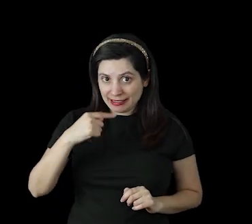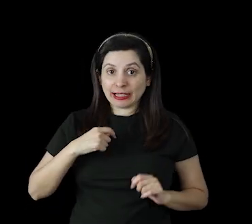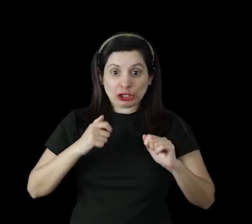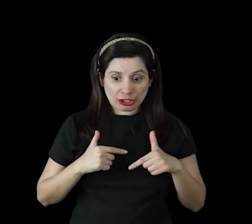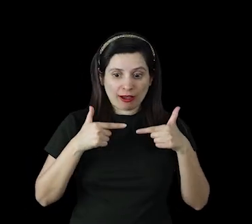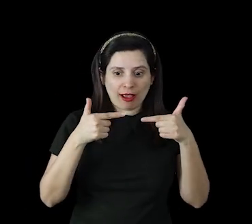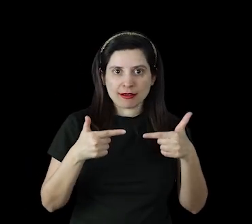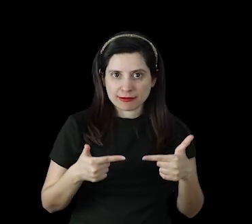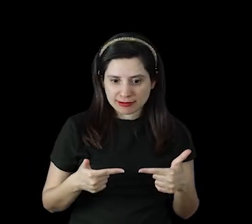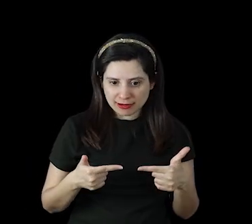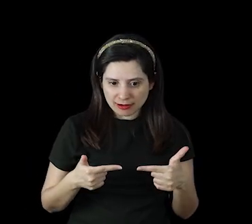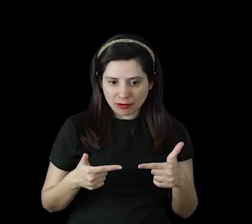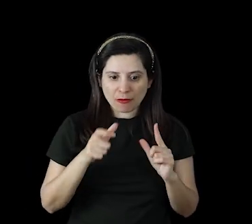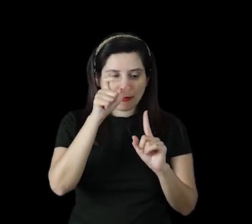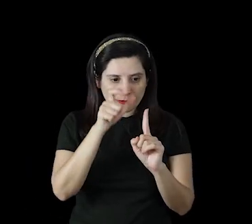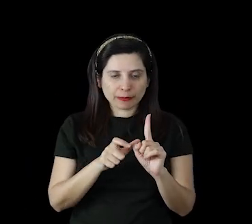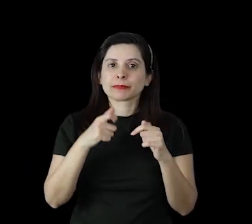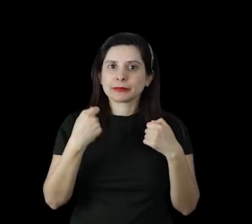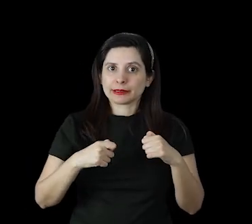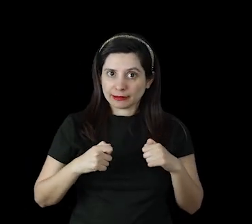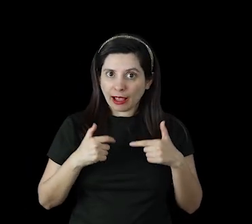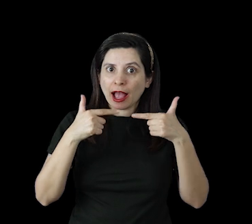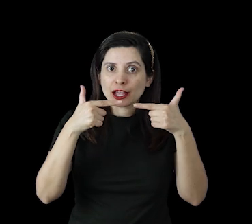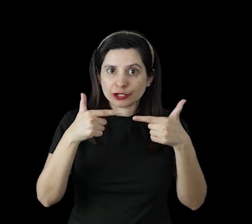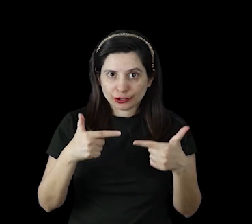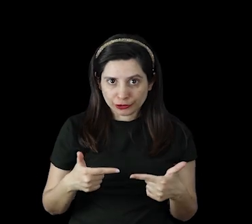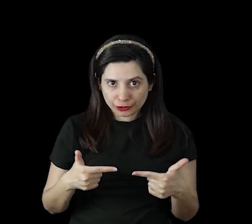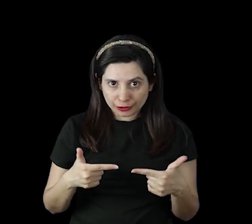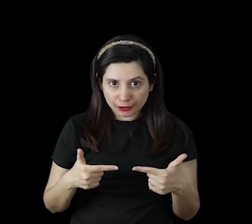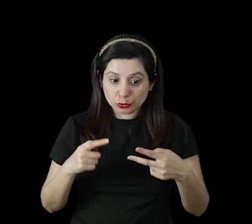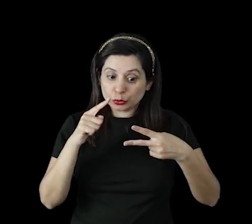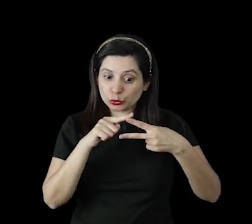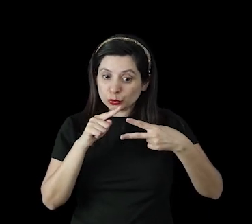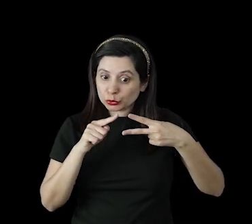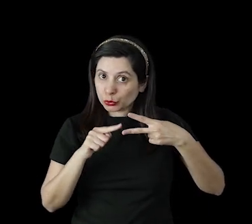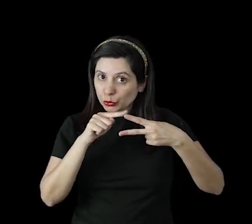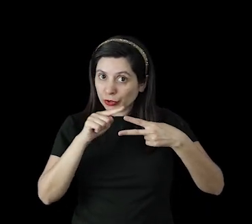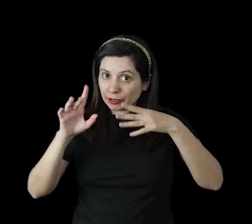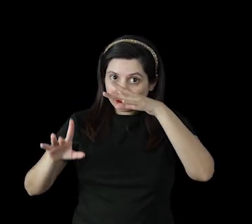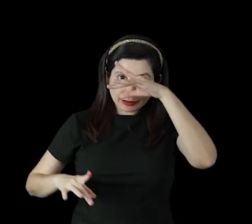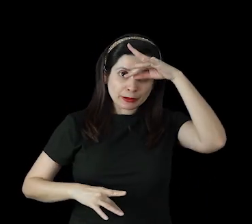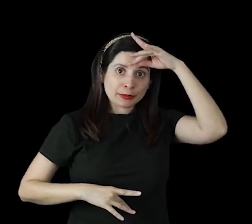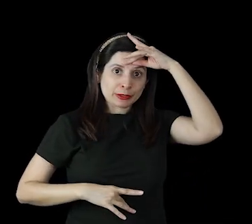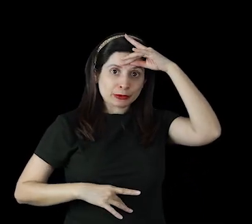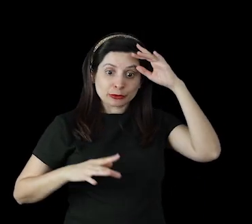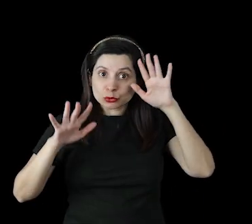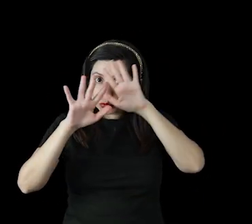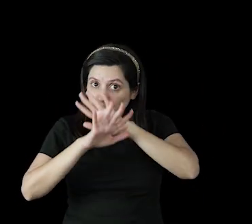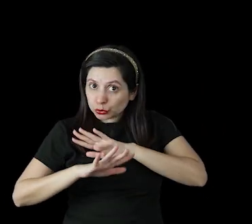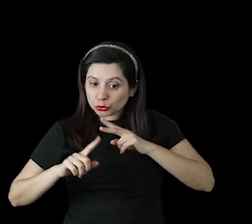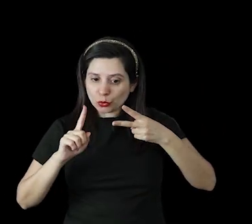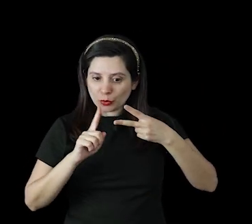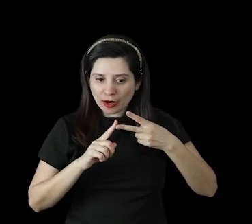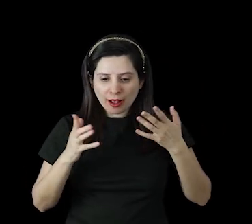ação, né, o personagem ele tem que agir, a persona e a sombra, e também a diferença de personalidade e